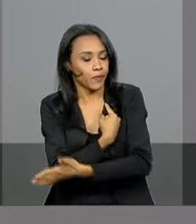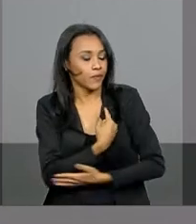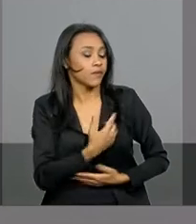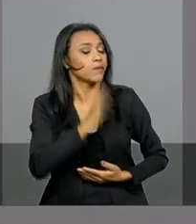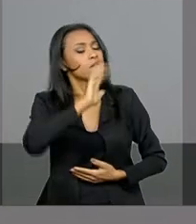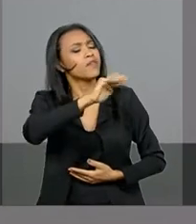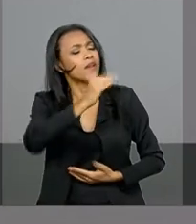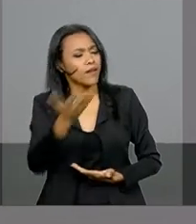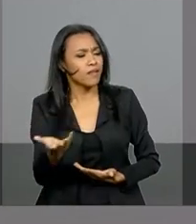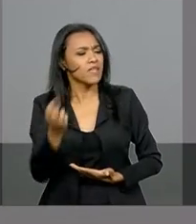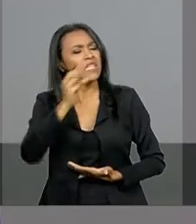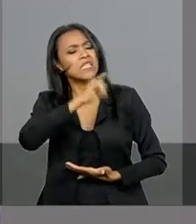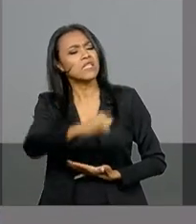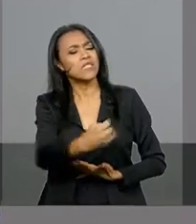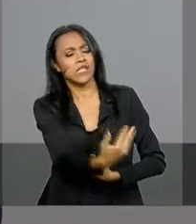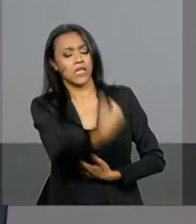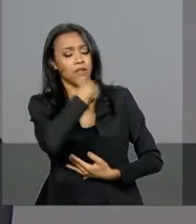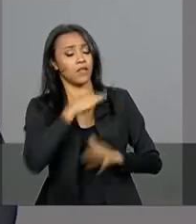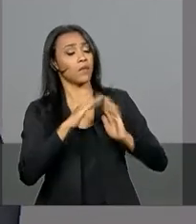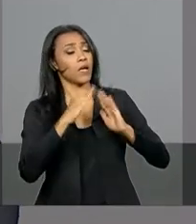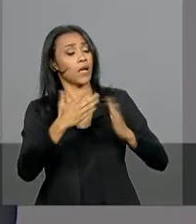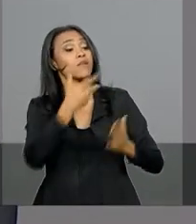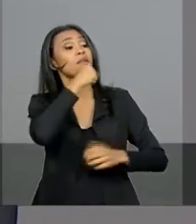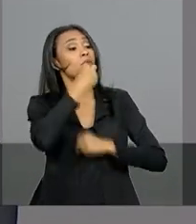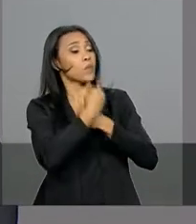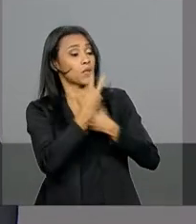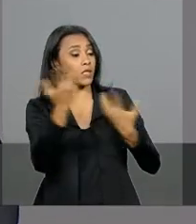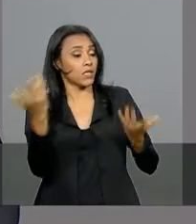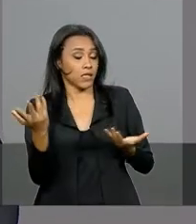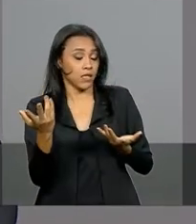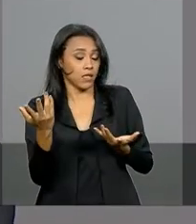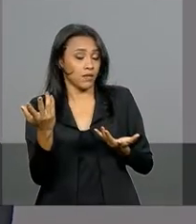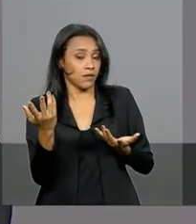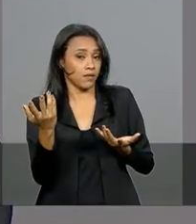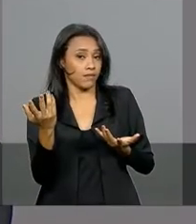se ele chegar na minha casa quem é que vai me proteger